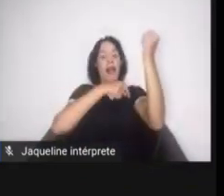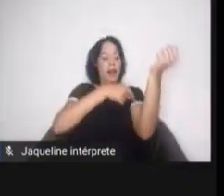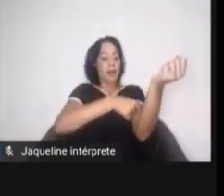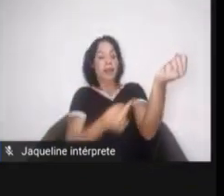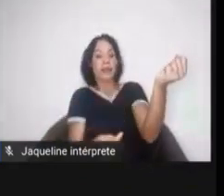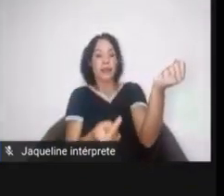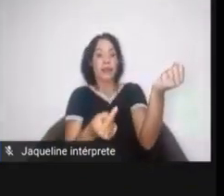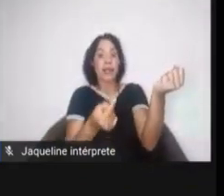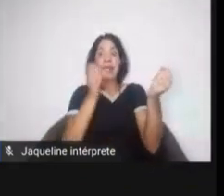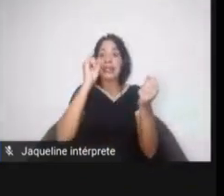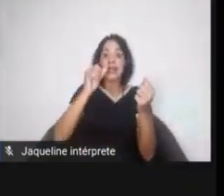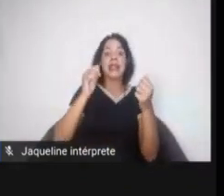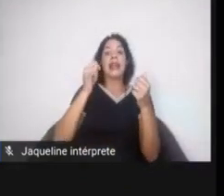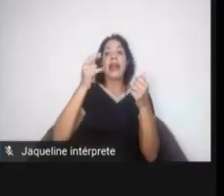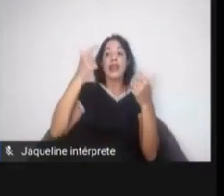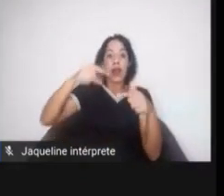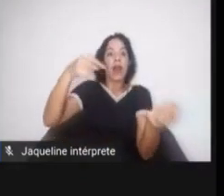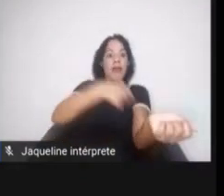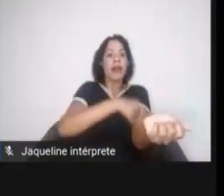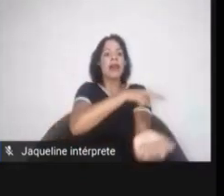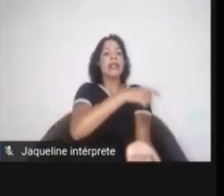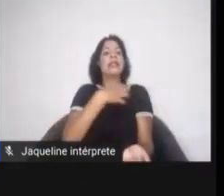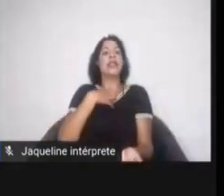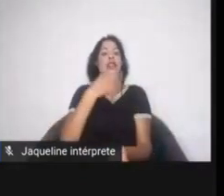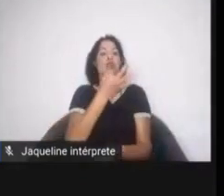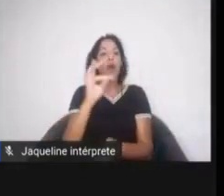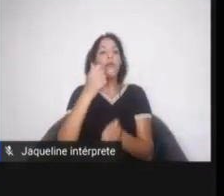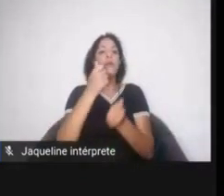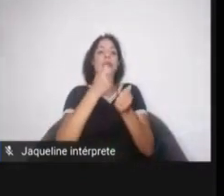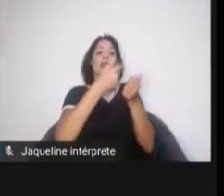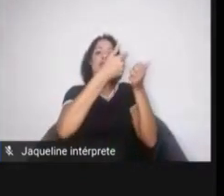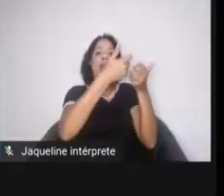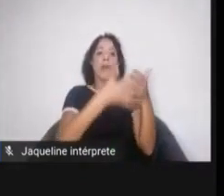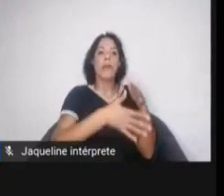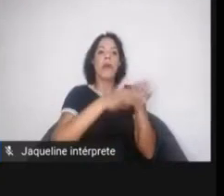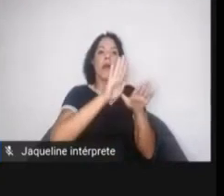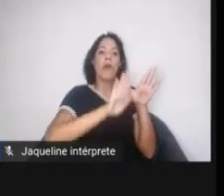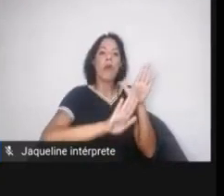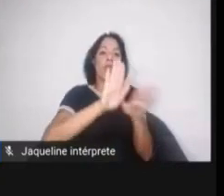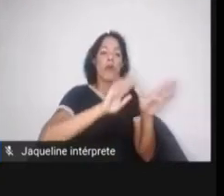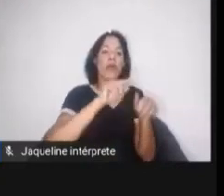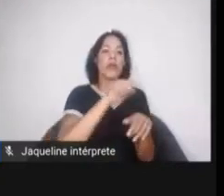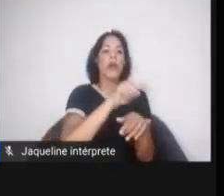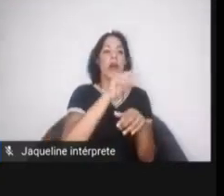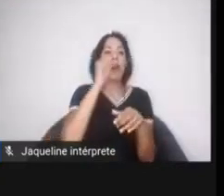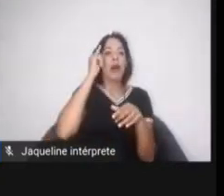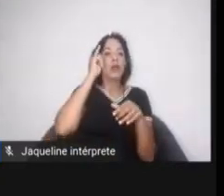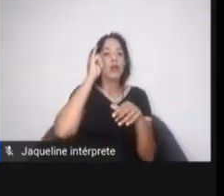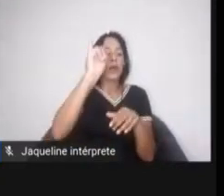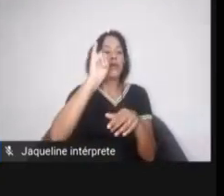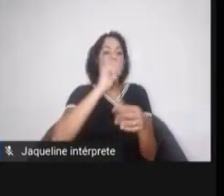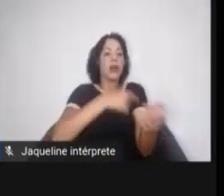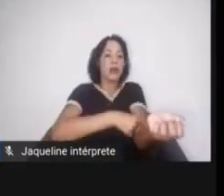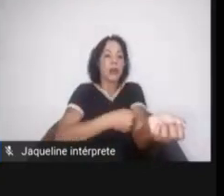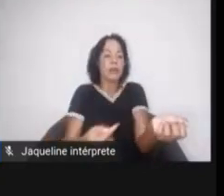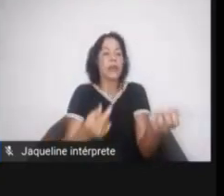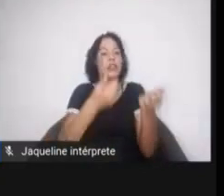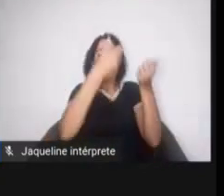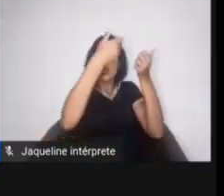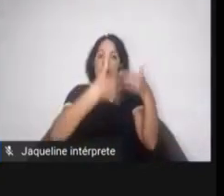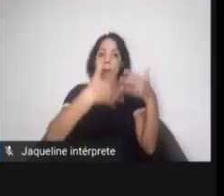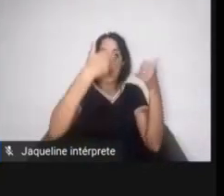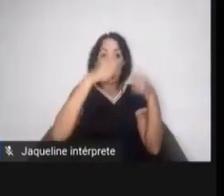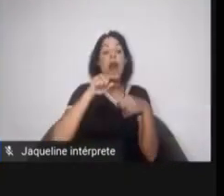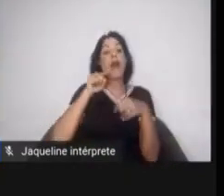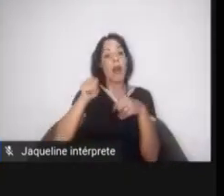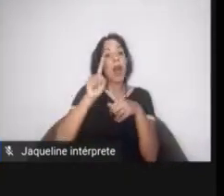esse trabalho com o corpinho e de entender também o que está acontecendo é feito durante o período